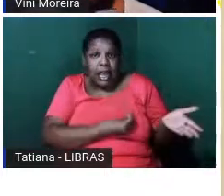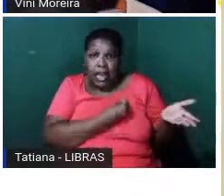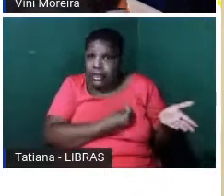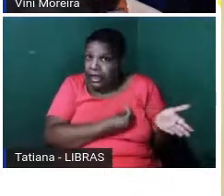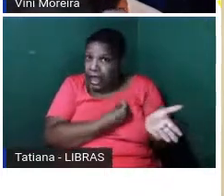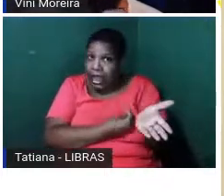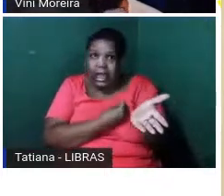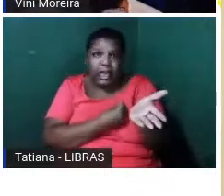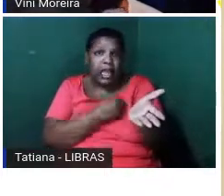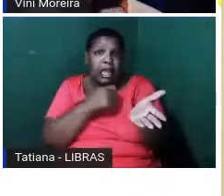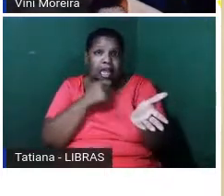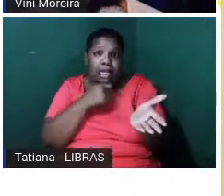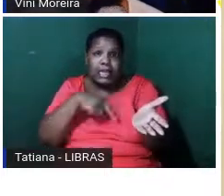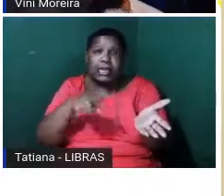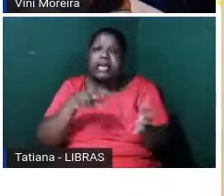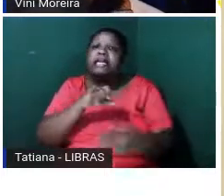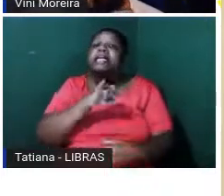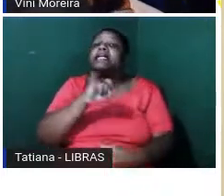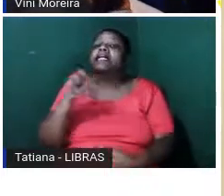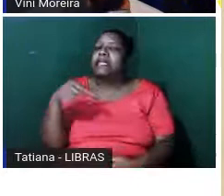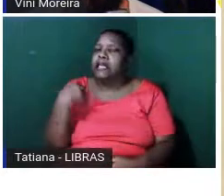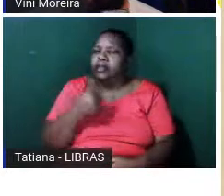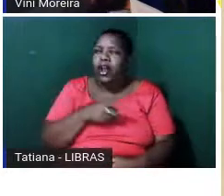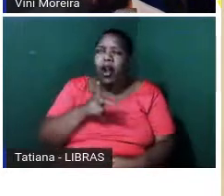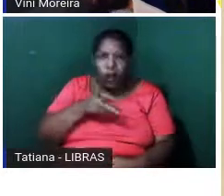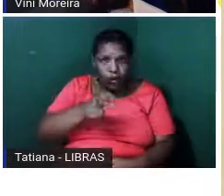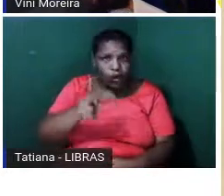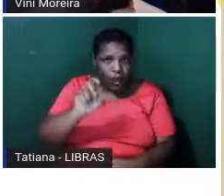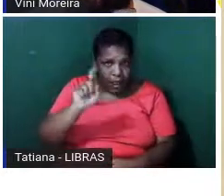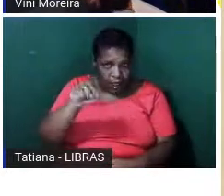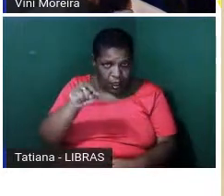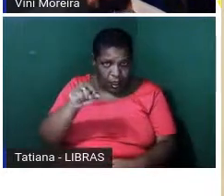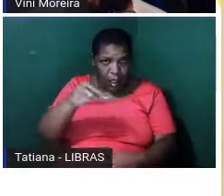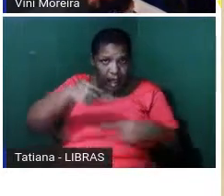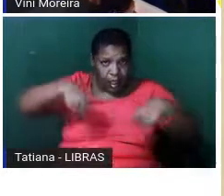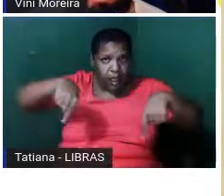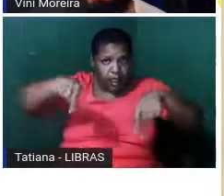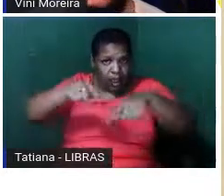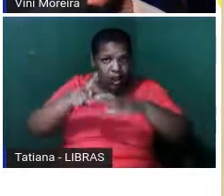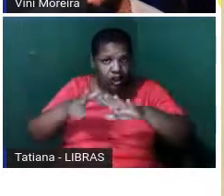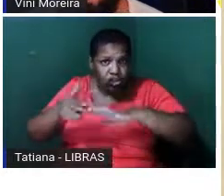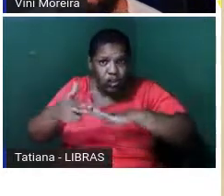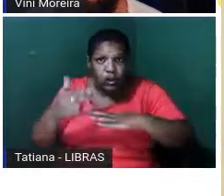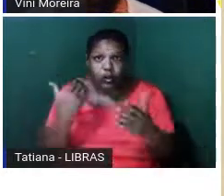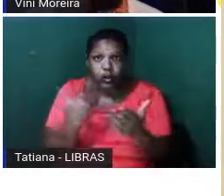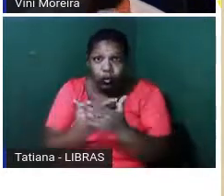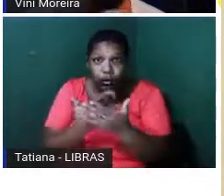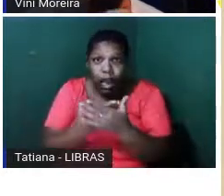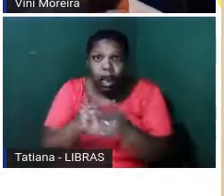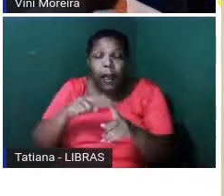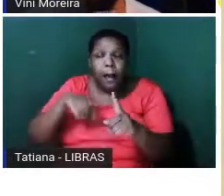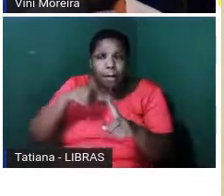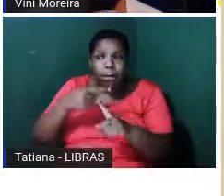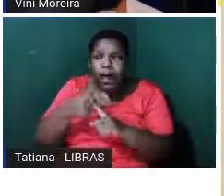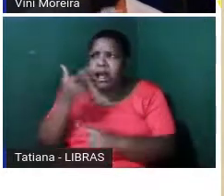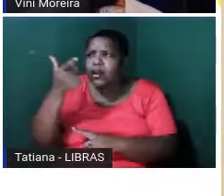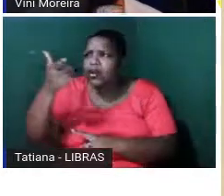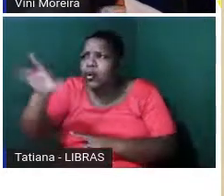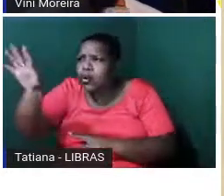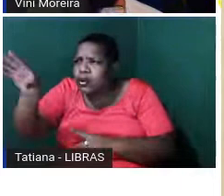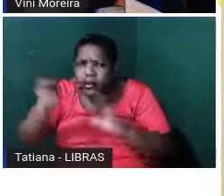ainda o negócio é se a gente realmente for continuar nessa área e você começa a estudar mais com outras fontes